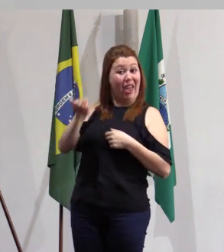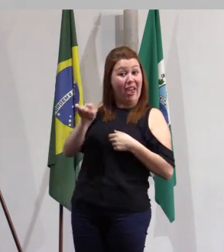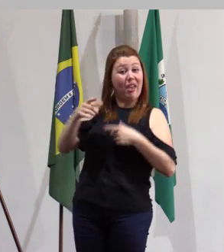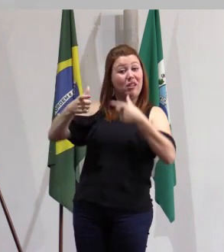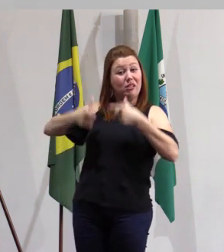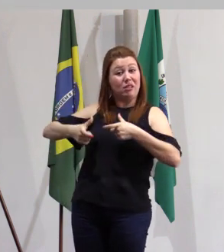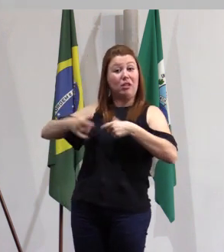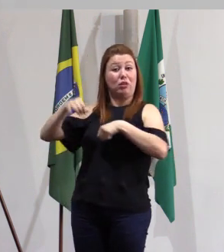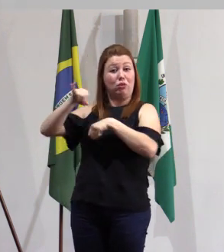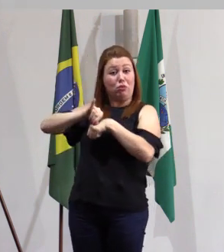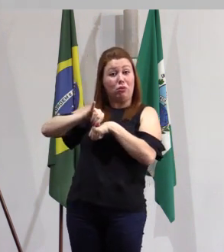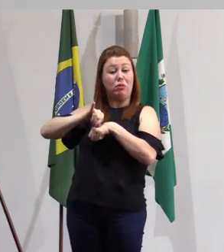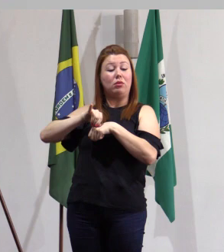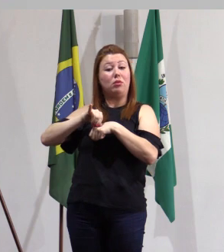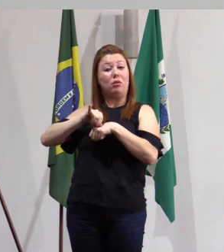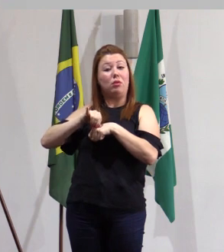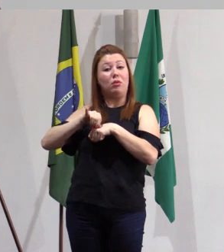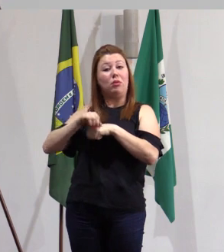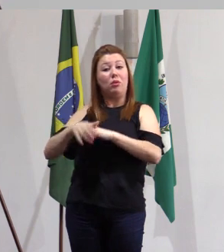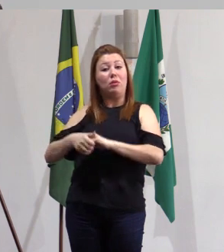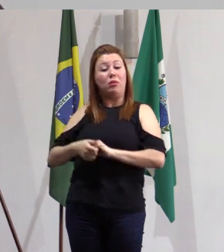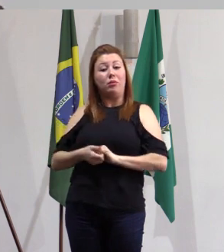instituições,